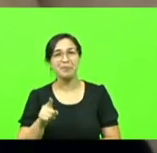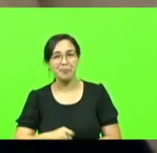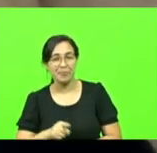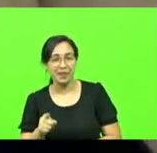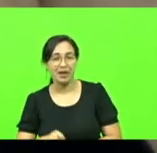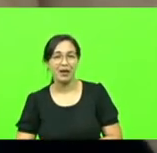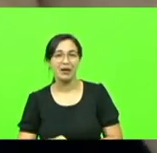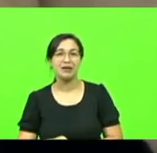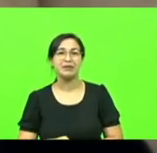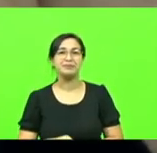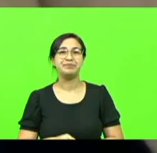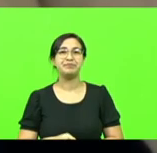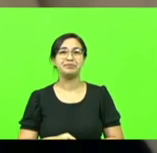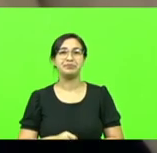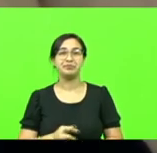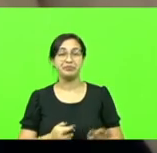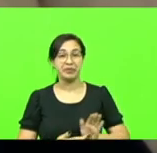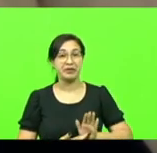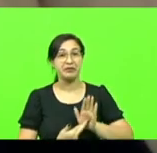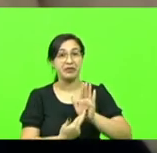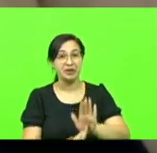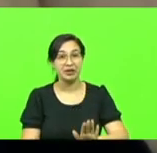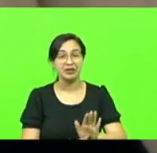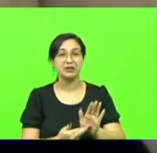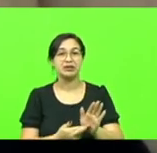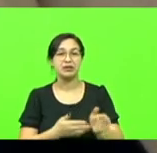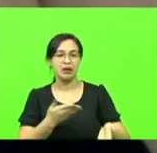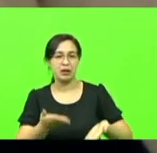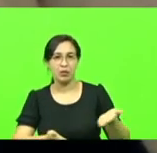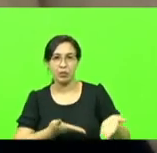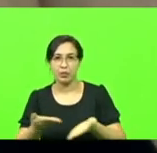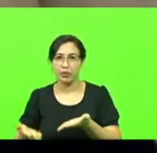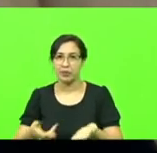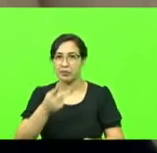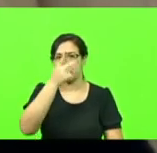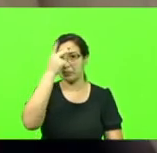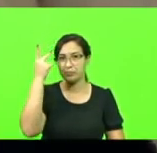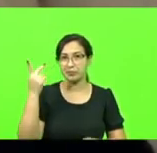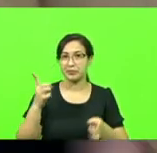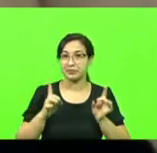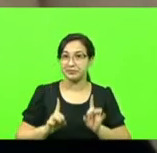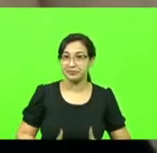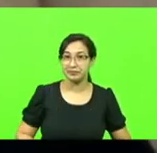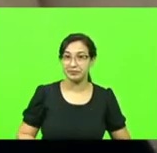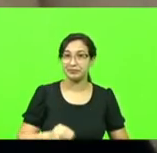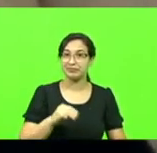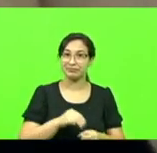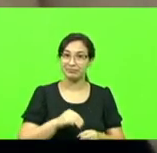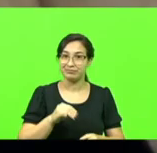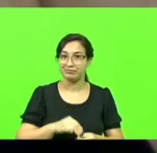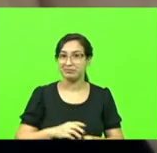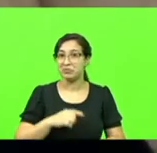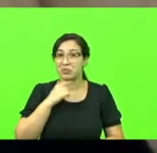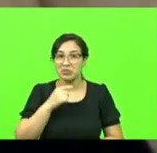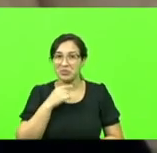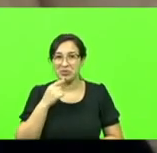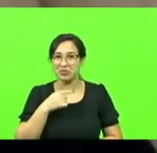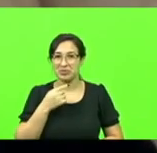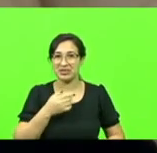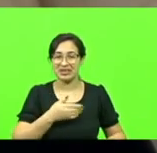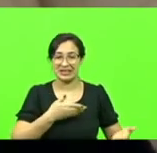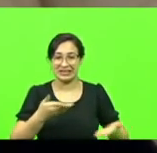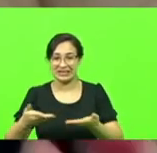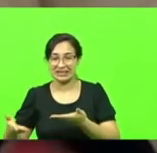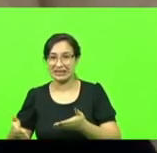Elas se consideram referência no atendimento da pessoa com deficiência nos seus municípios. Elas não conseguem atender a demanda da